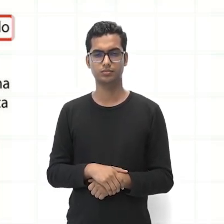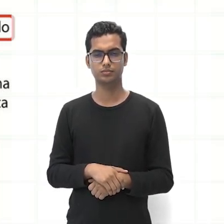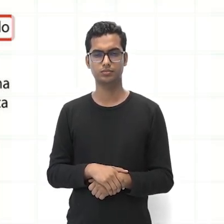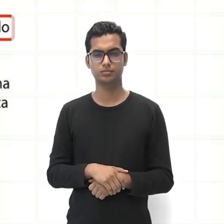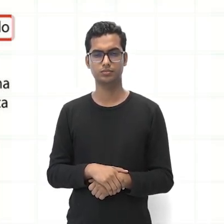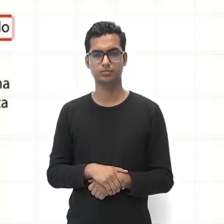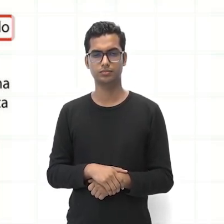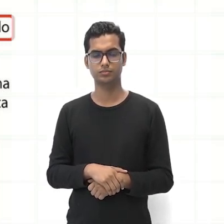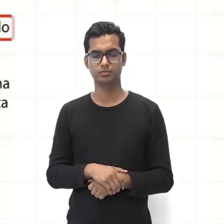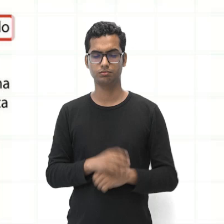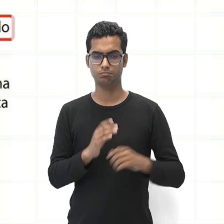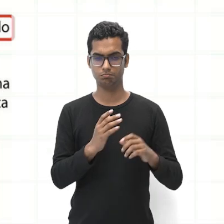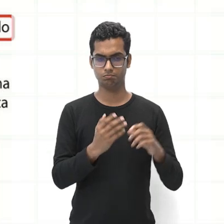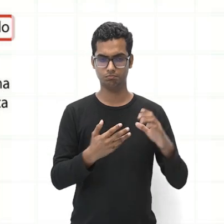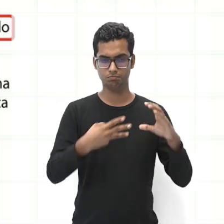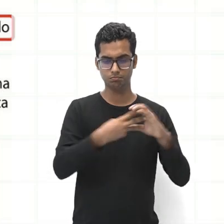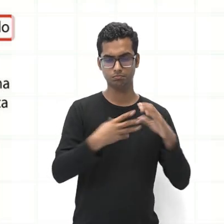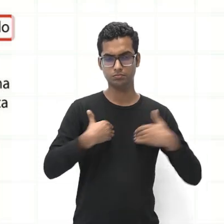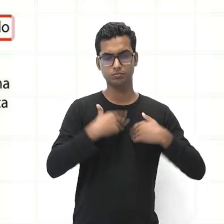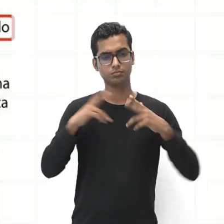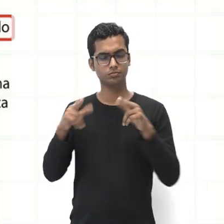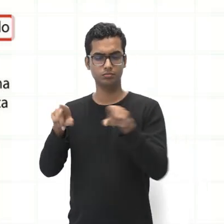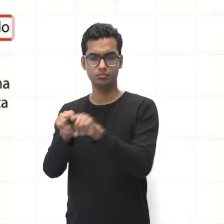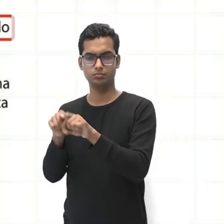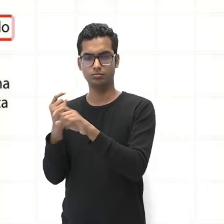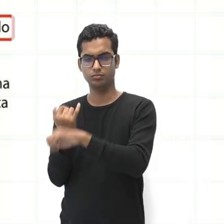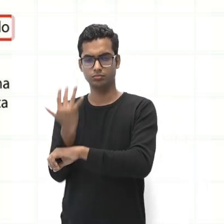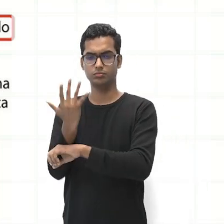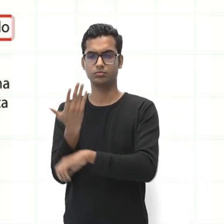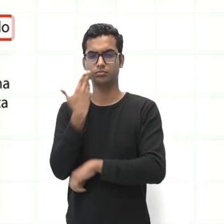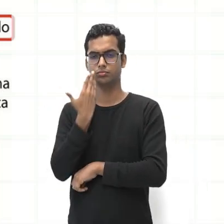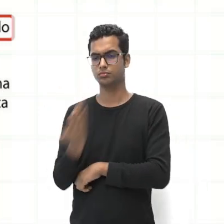célula vegetal, nós vamos ter o cloroplasto,